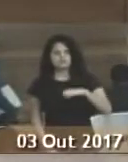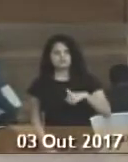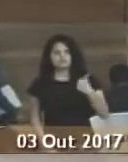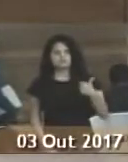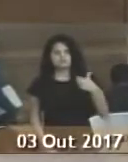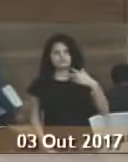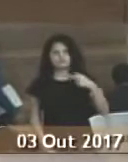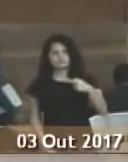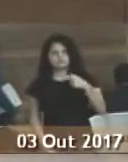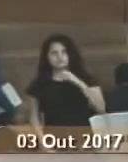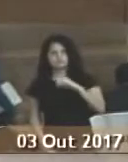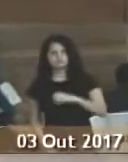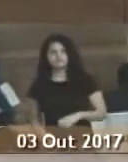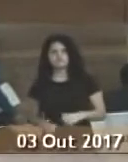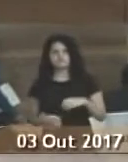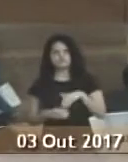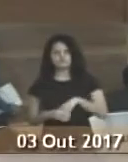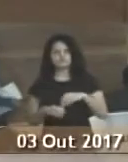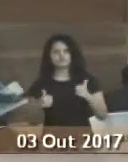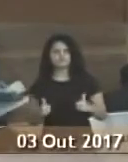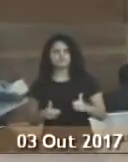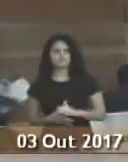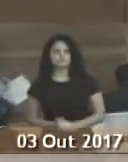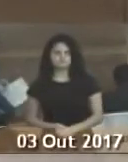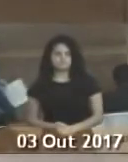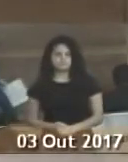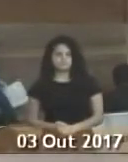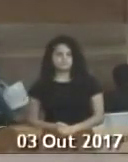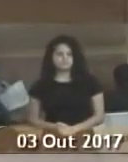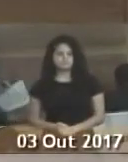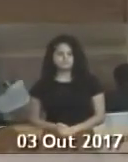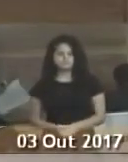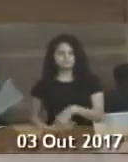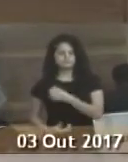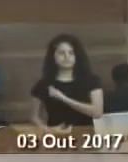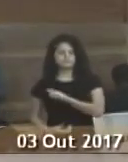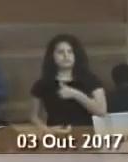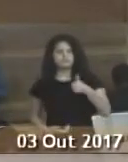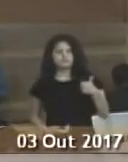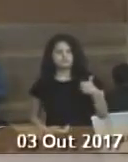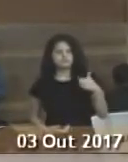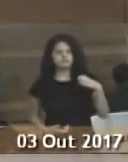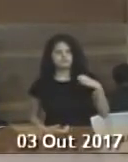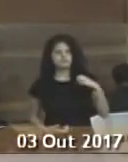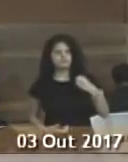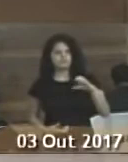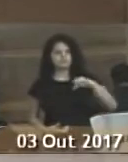169 e 170/2017, tendo sido aprovado por unanimidade de votos. Em discussão única, requerimentos de número